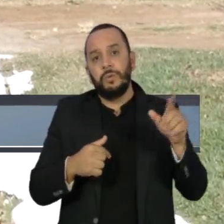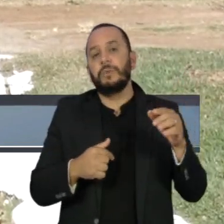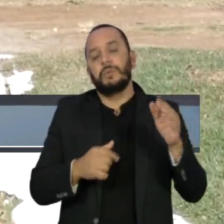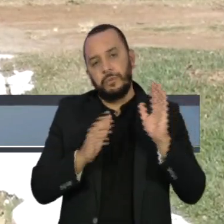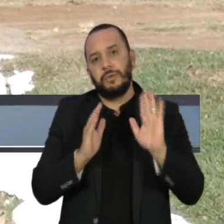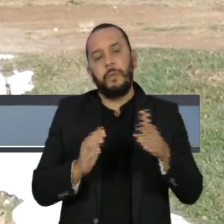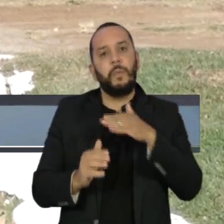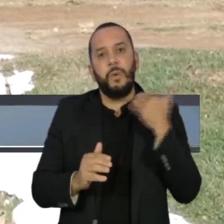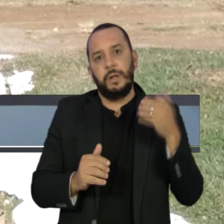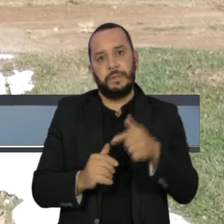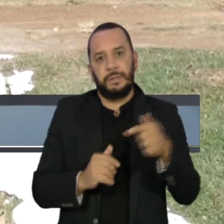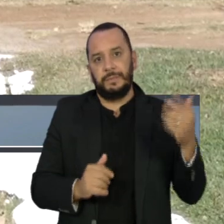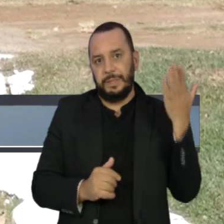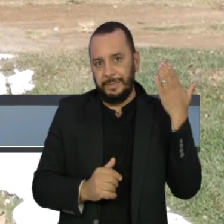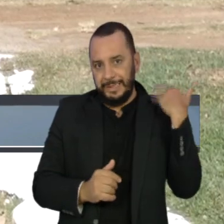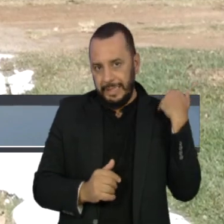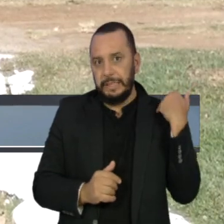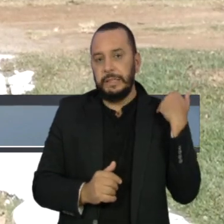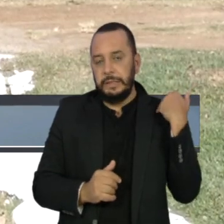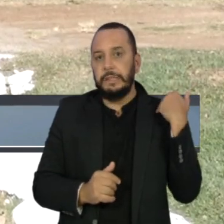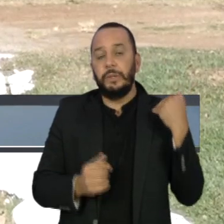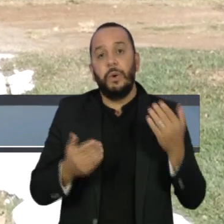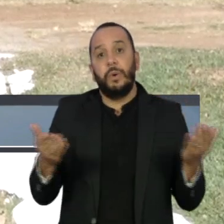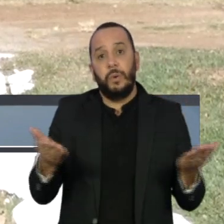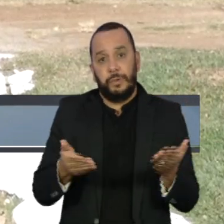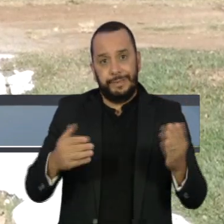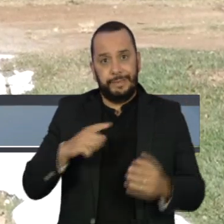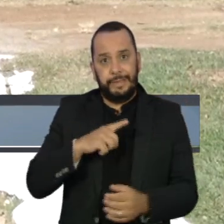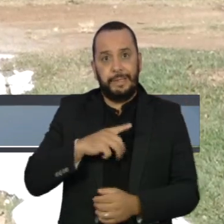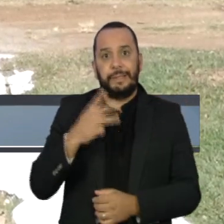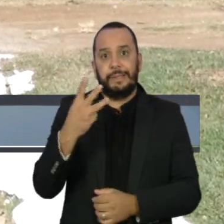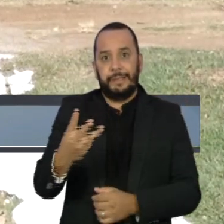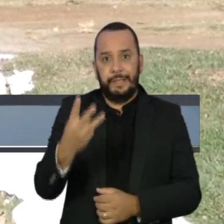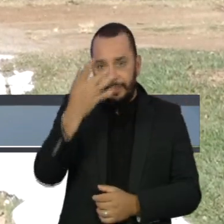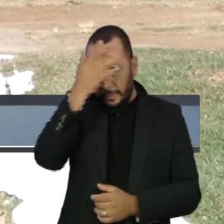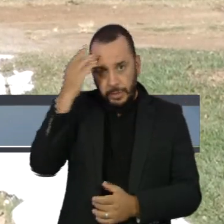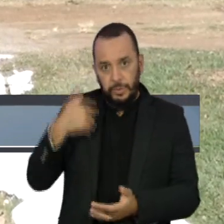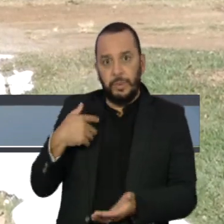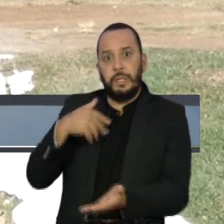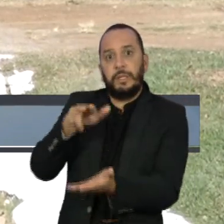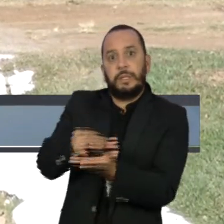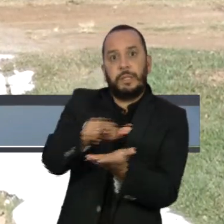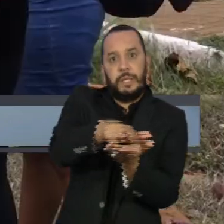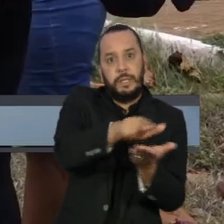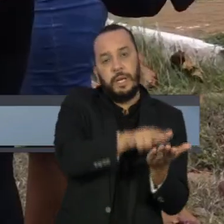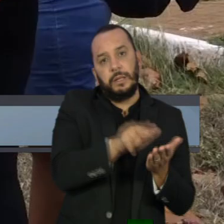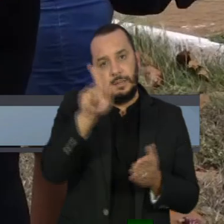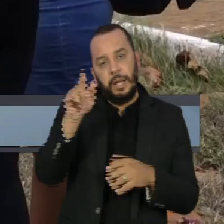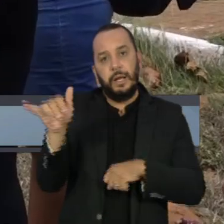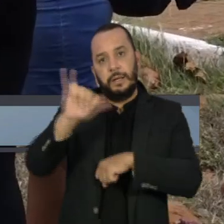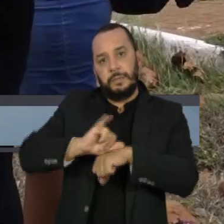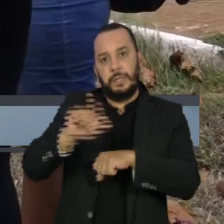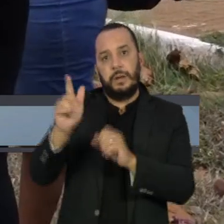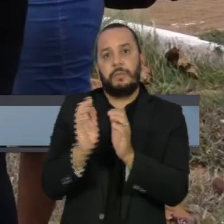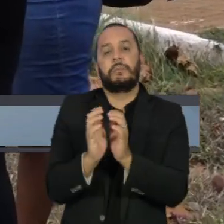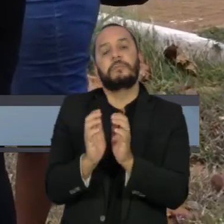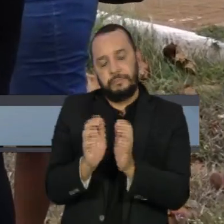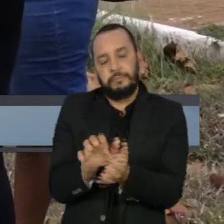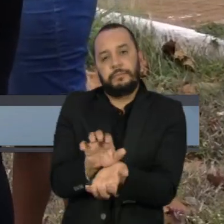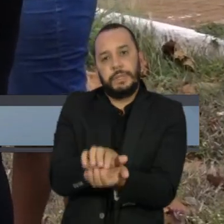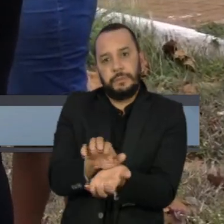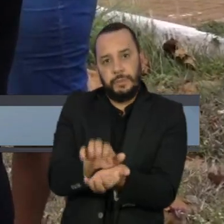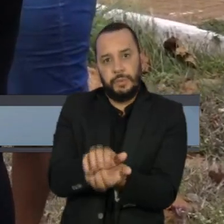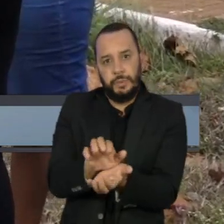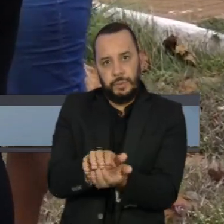passada. Hoje, Noronha possui 3 moradores internados em hospitais de referência na capital pernambucana. Para conter os casos, o